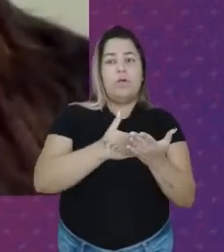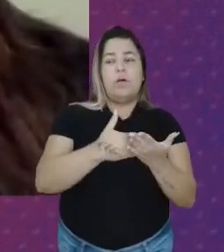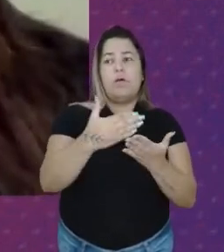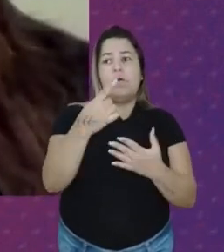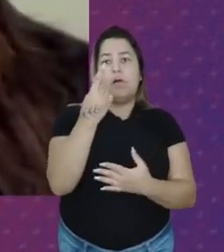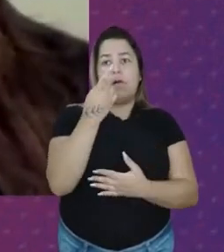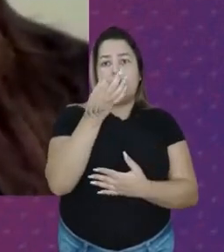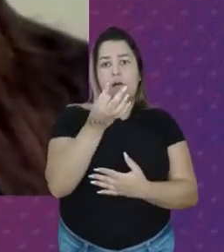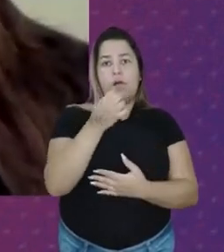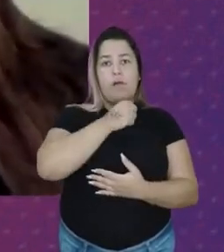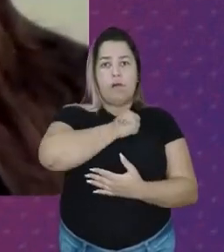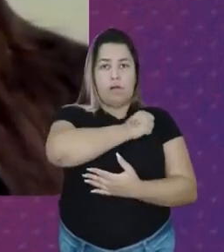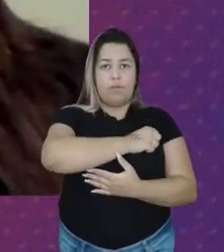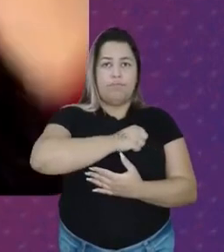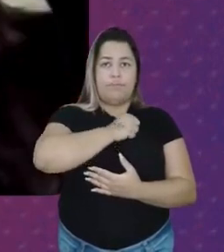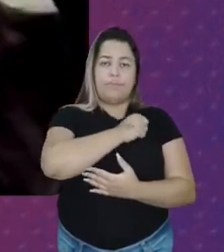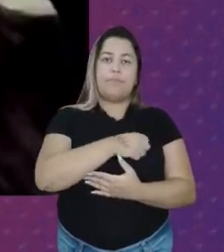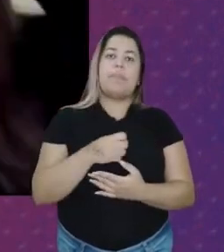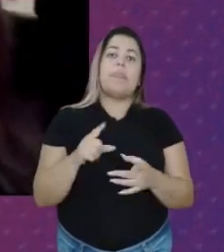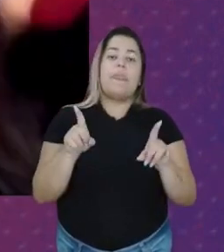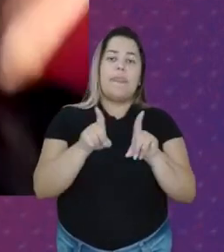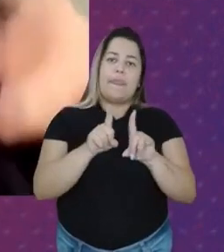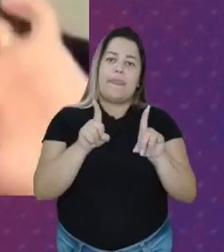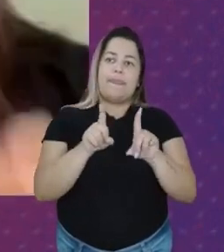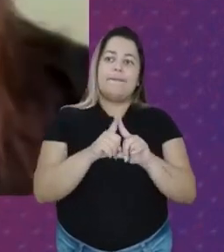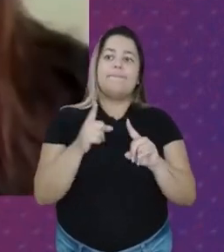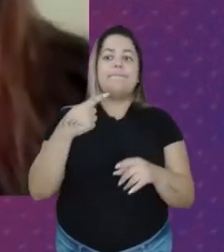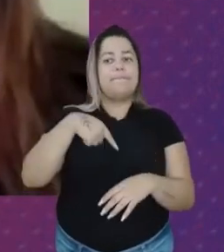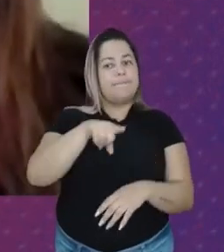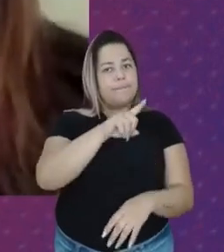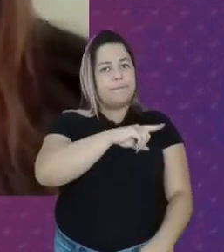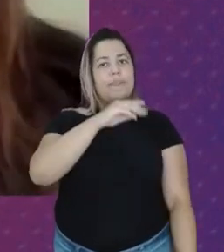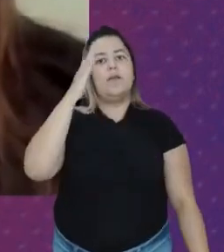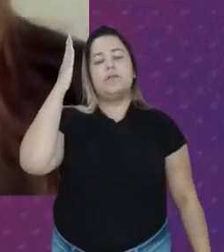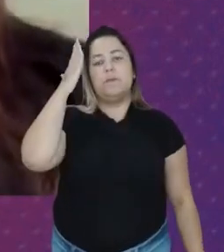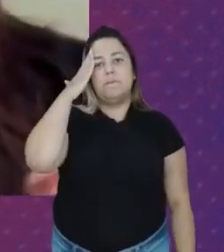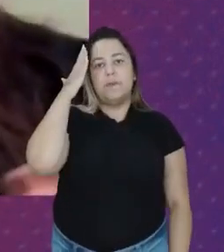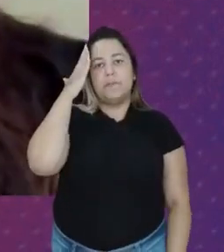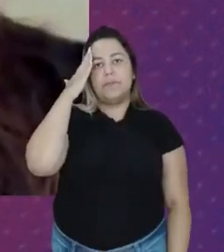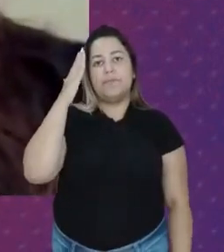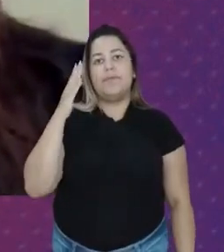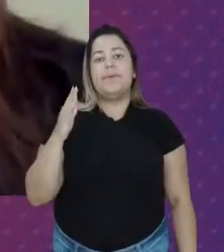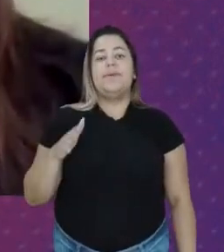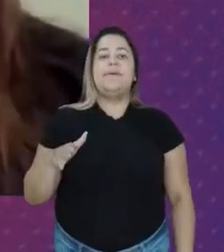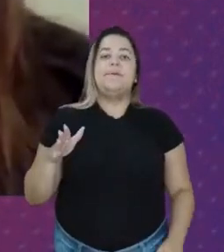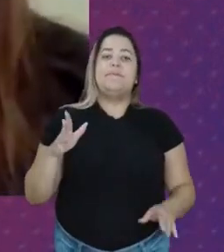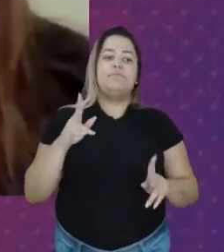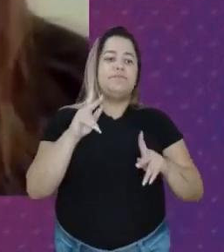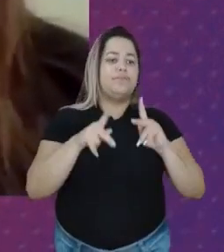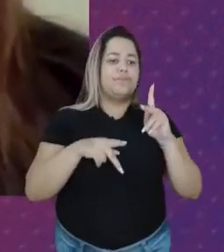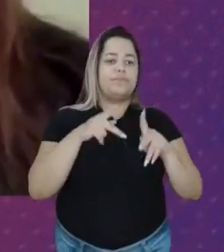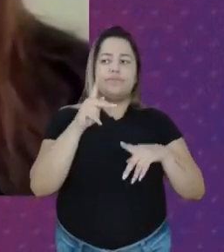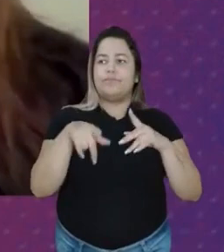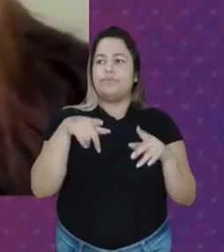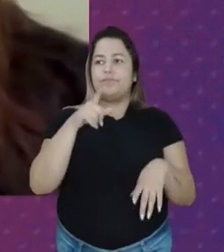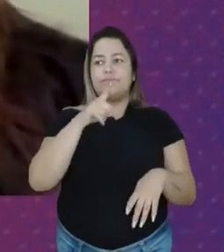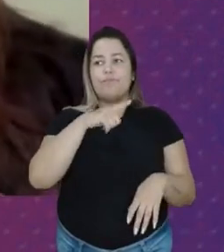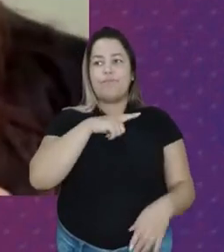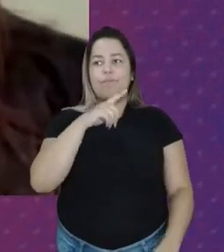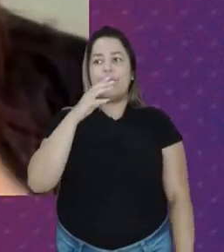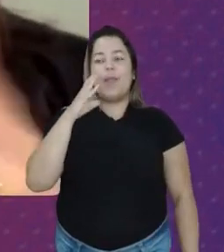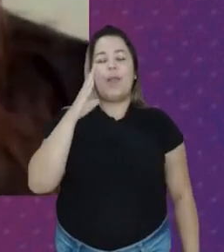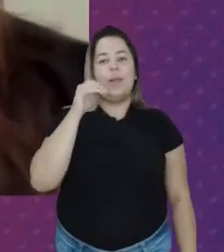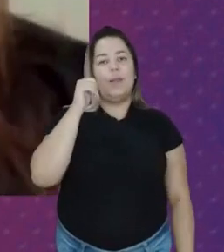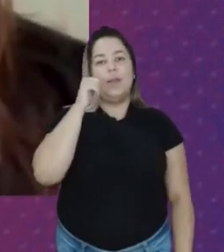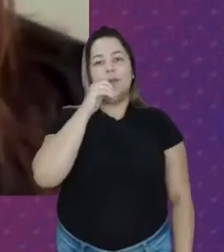dia 16 de agosto. E aí, né, a gente sabe, eu estou aqui falando para um público muito amplo, então tem candidatas que já são